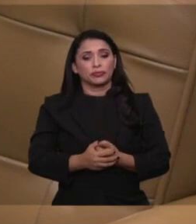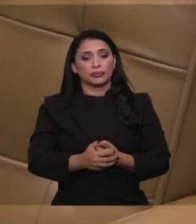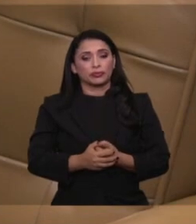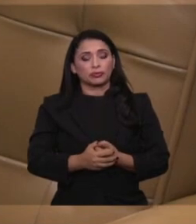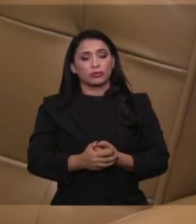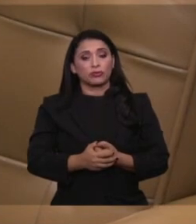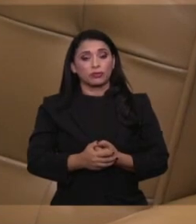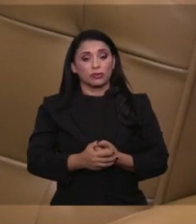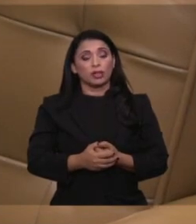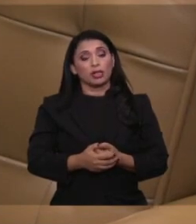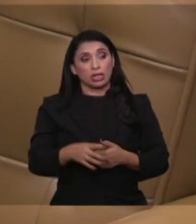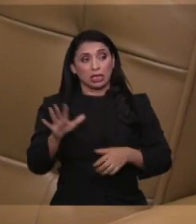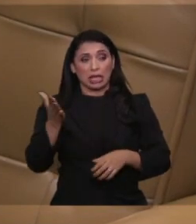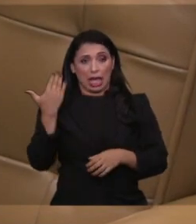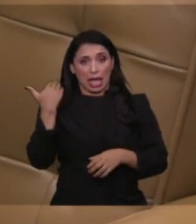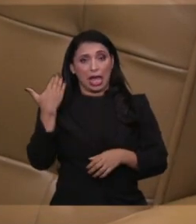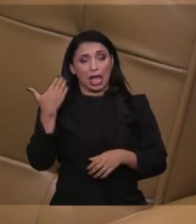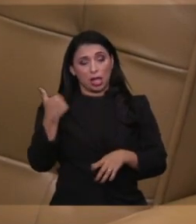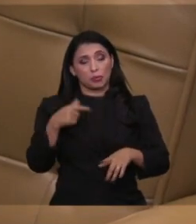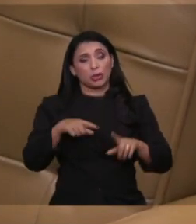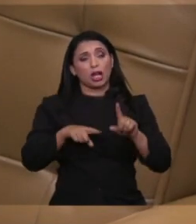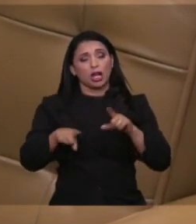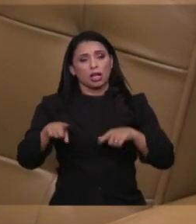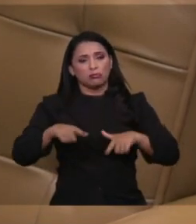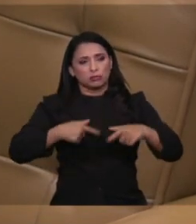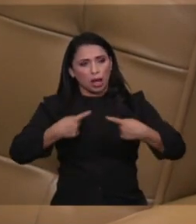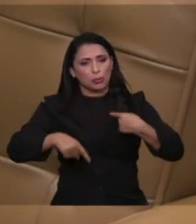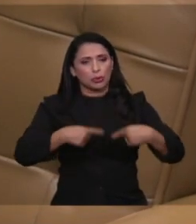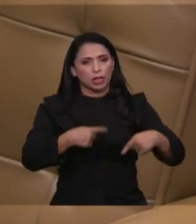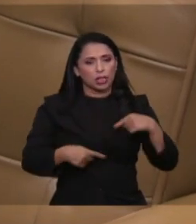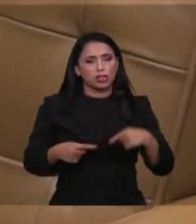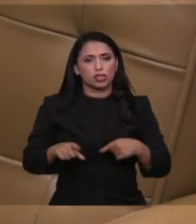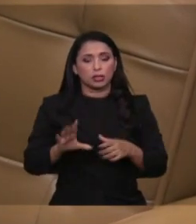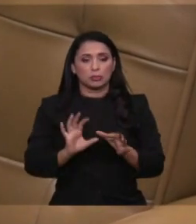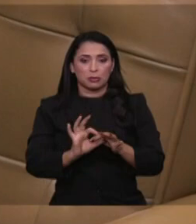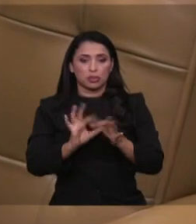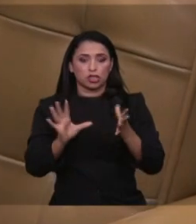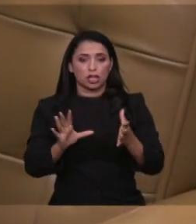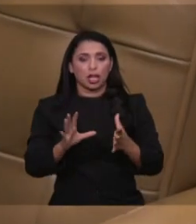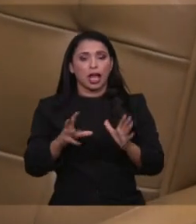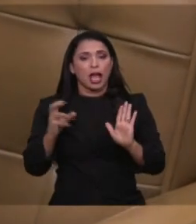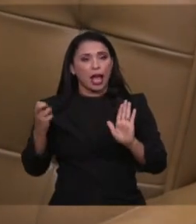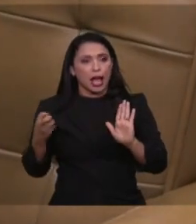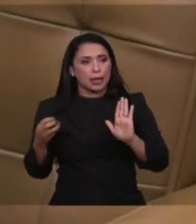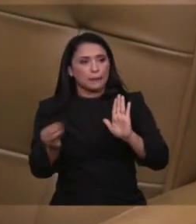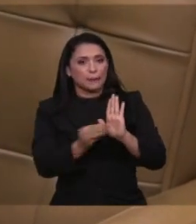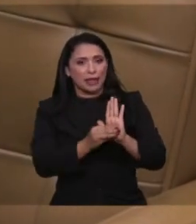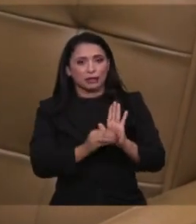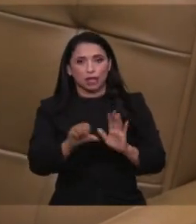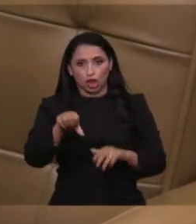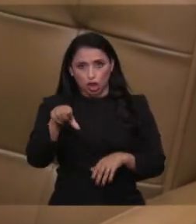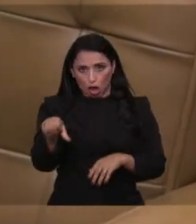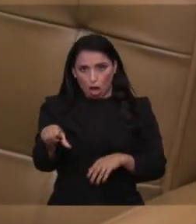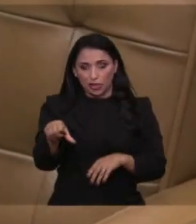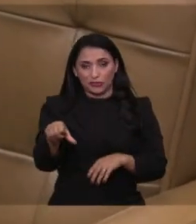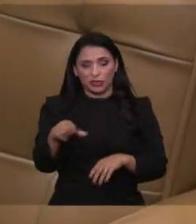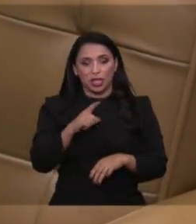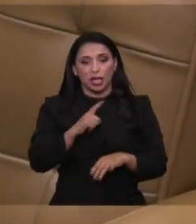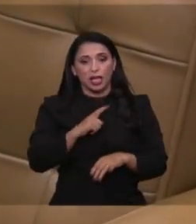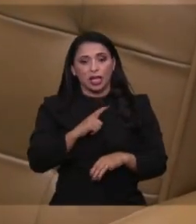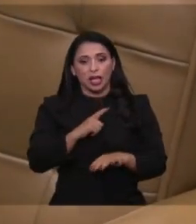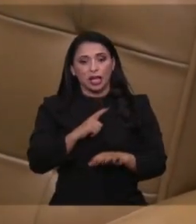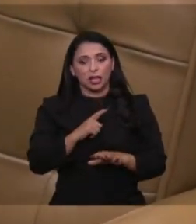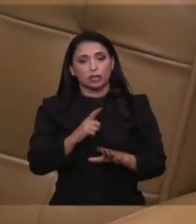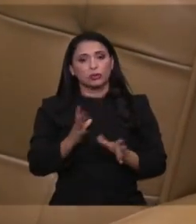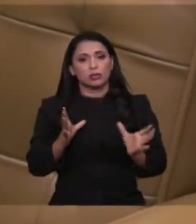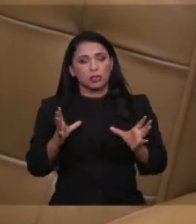o ambiente político permitia. Mas é até curioso, a emenda 9 é fruto do pacote de